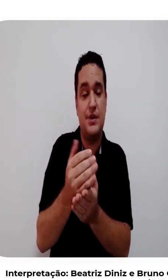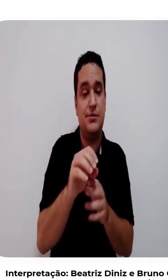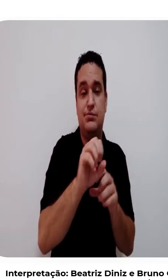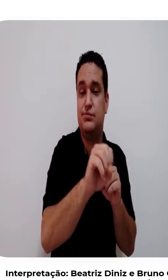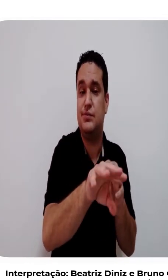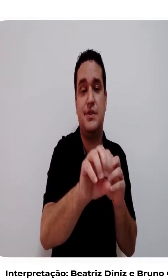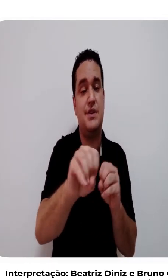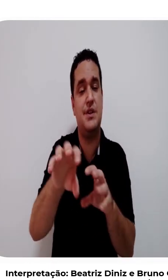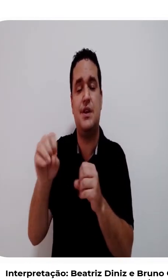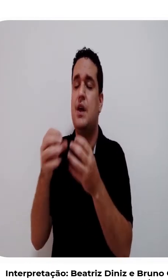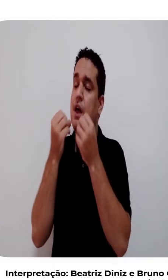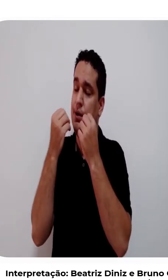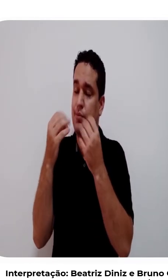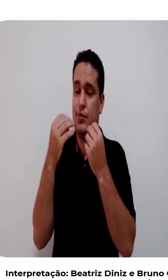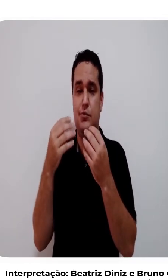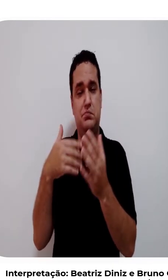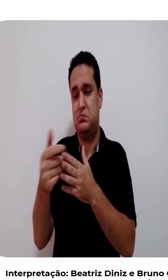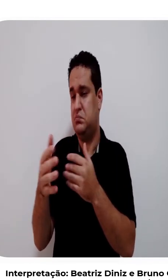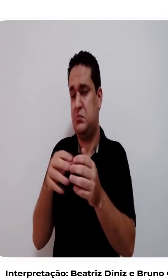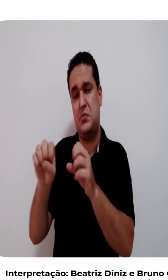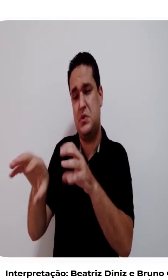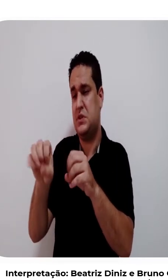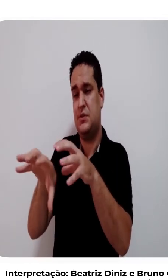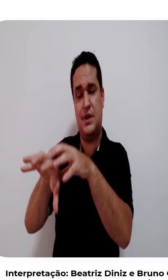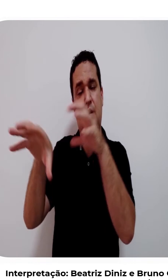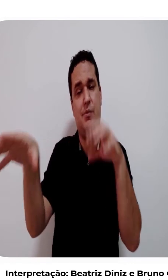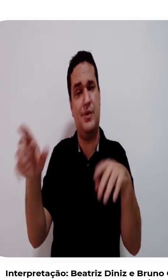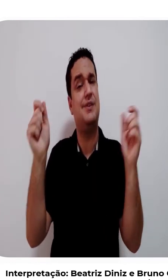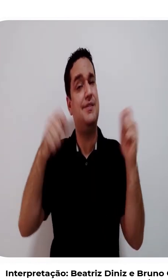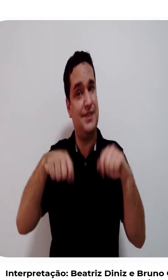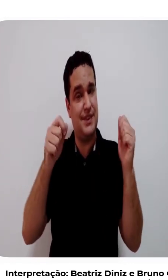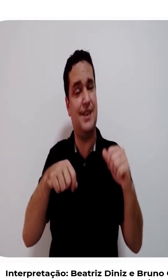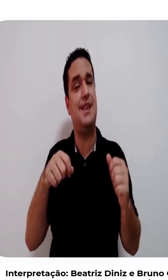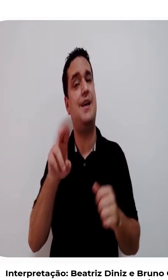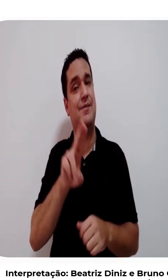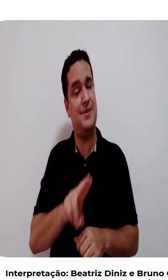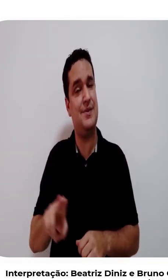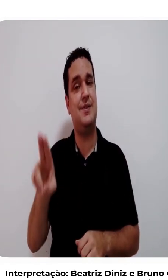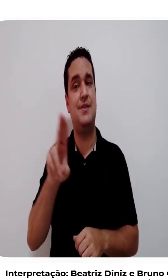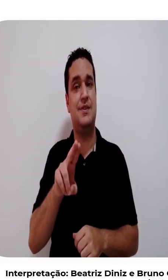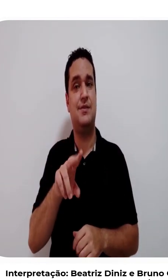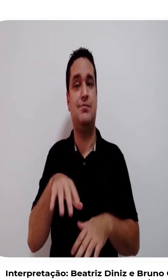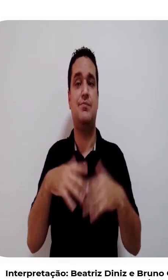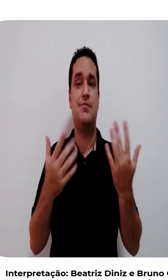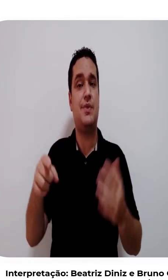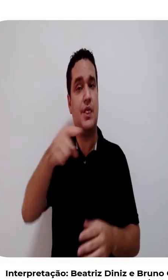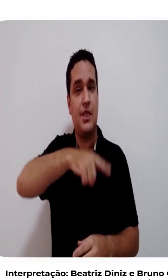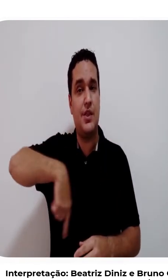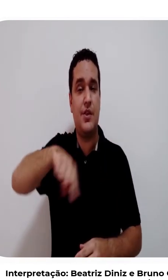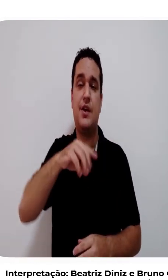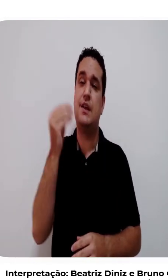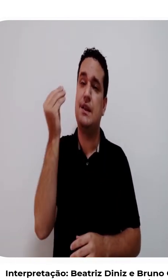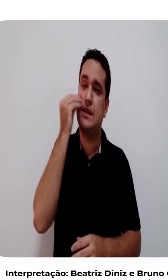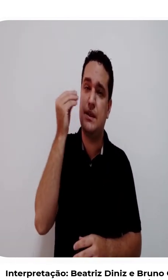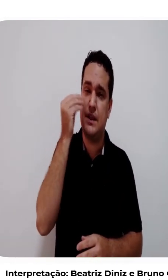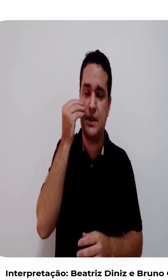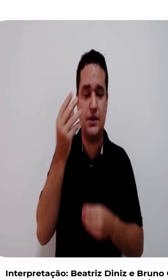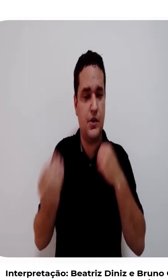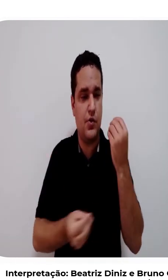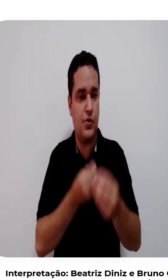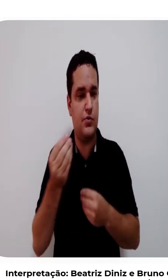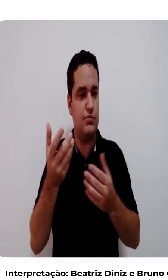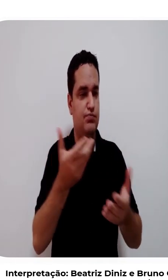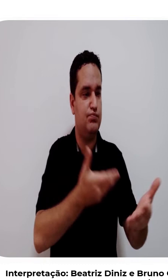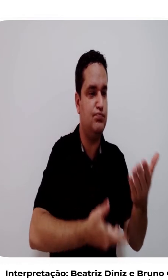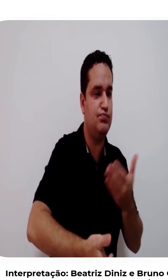remotamente. E aí é isso, assim, a gente tenta fazer uma mediação mais específica com as crianças, né, de acordo com as demandas